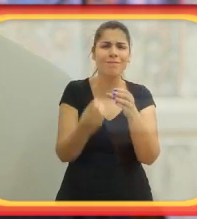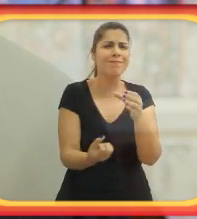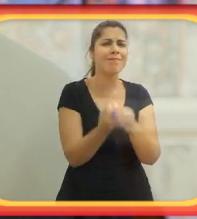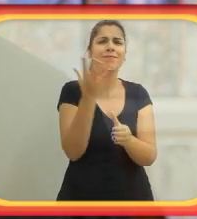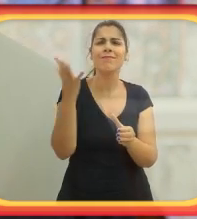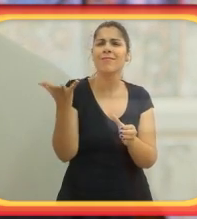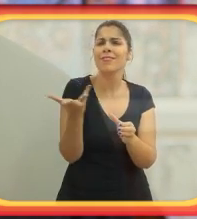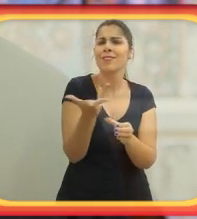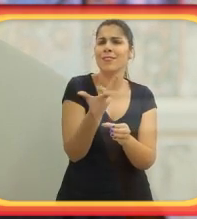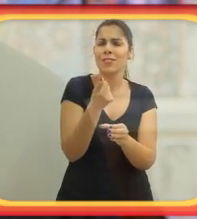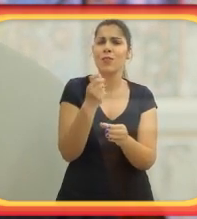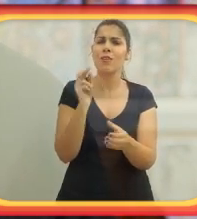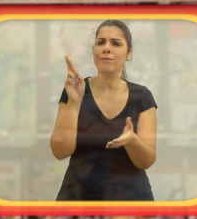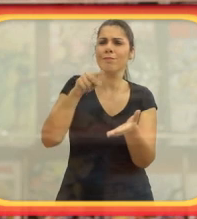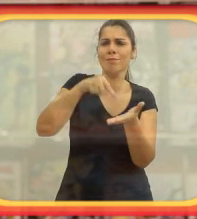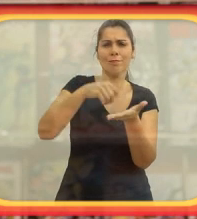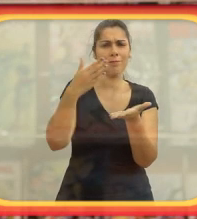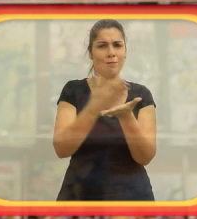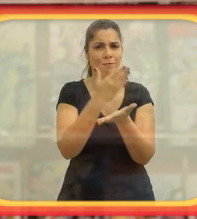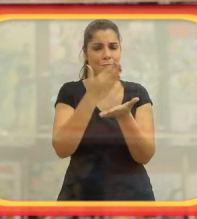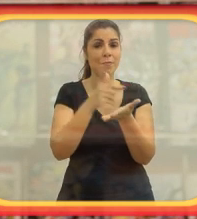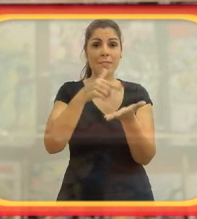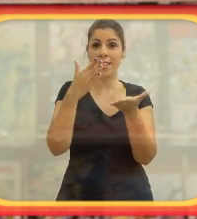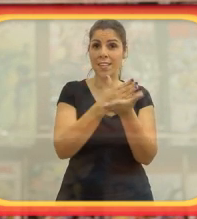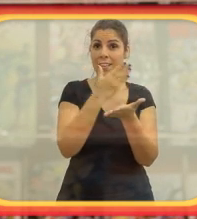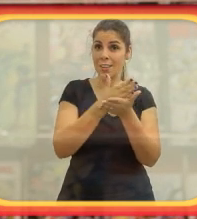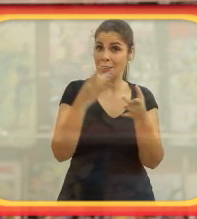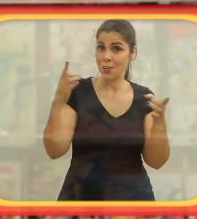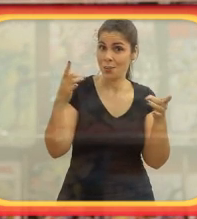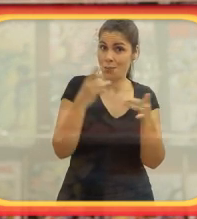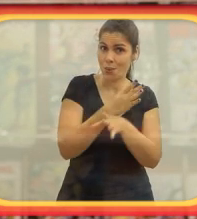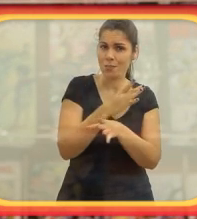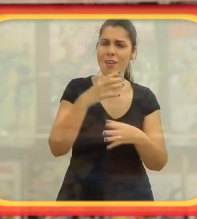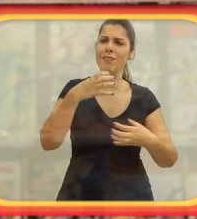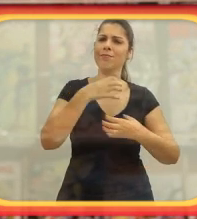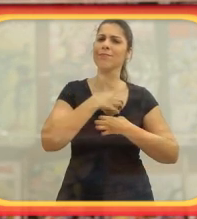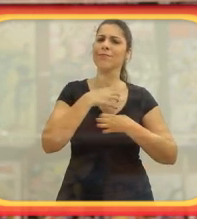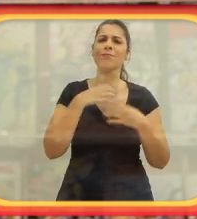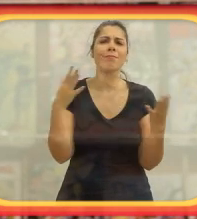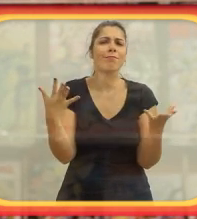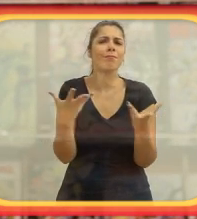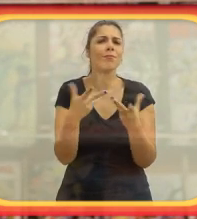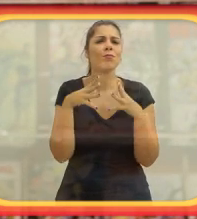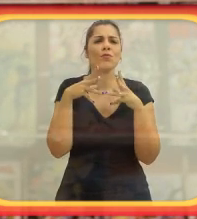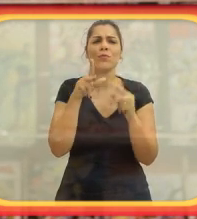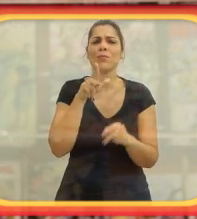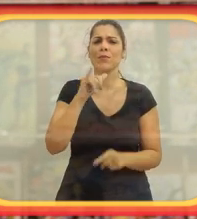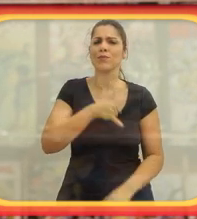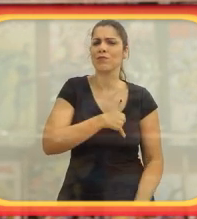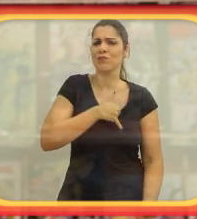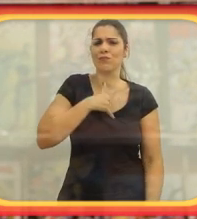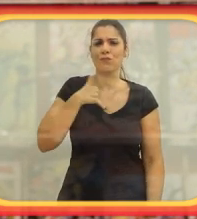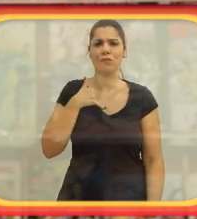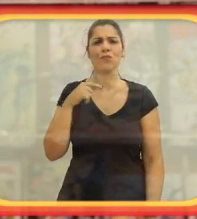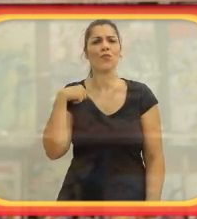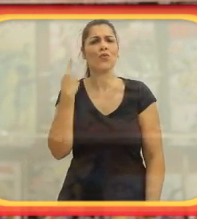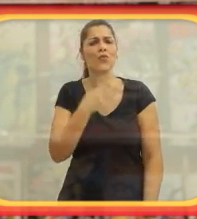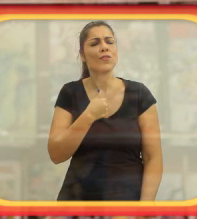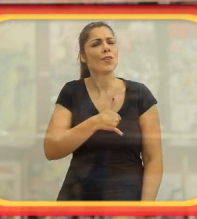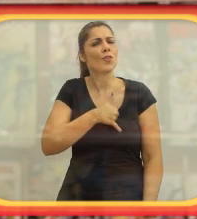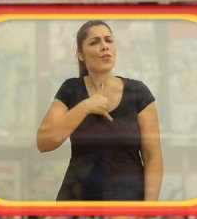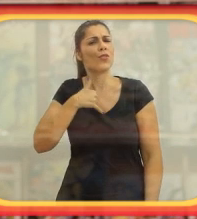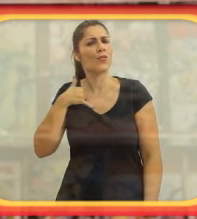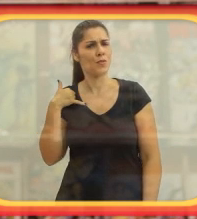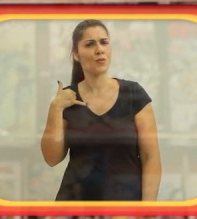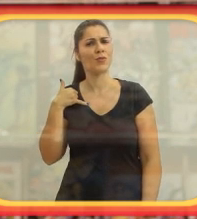ficamos todos muito orgulhosos. Meu pai me contou uma vez que a minha avó era amiga do Ziraldo. Que aí um